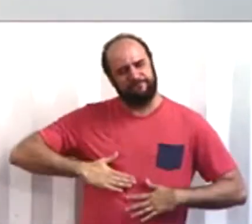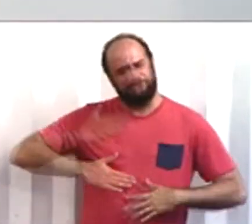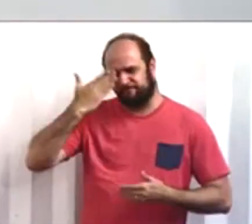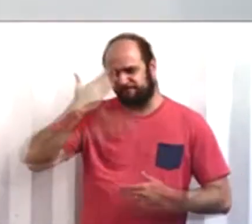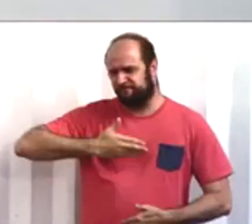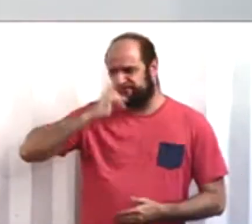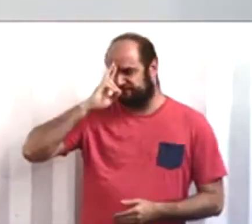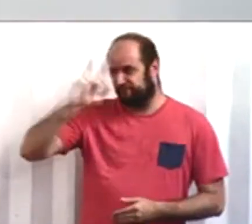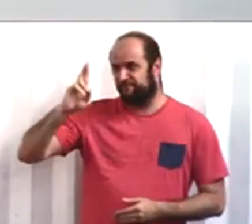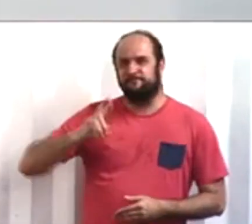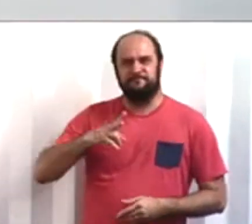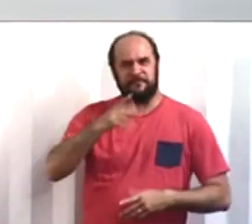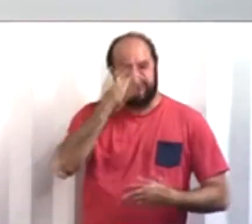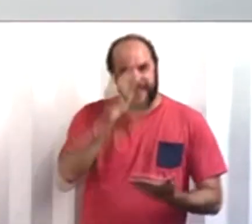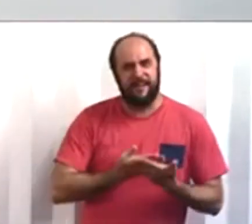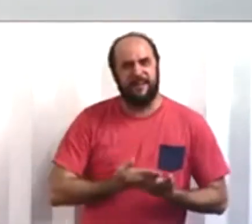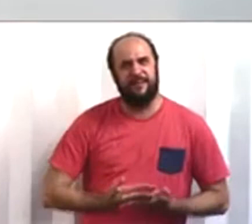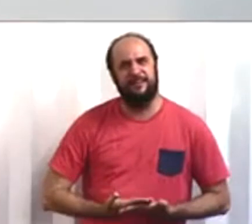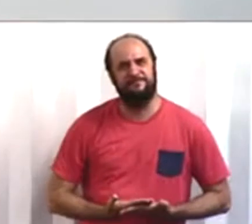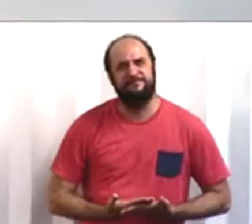Deus.